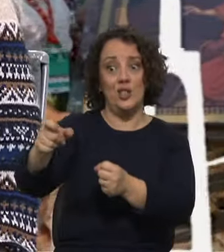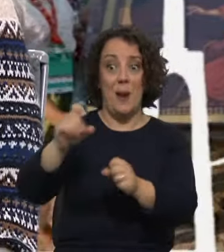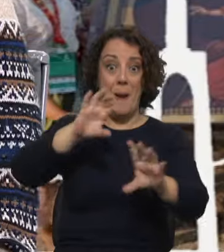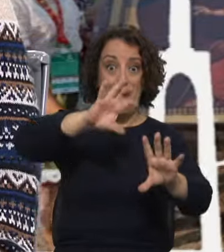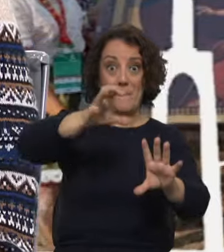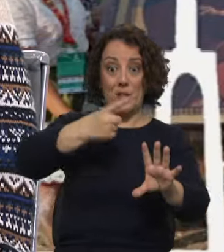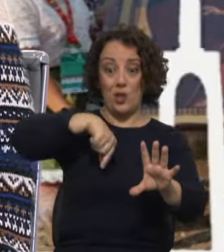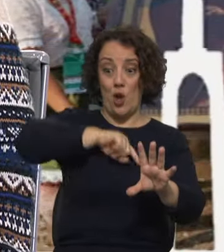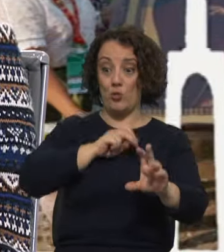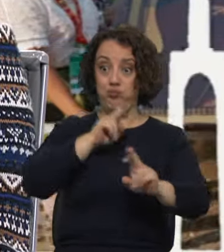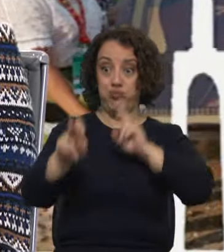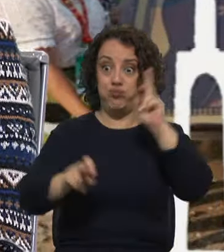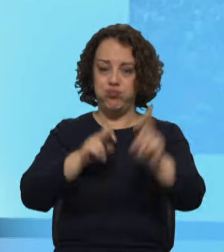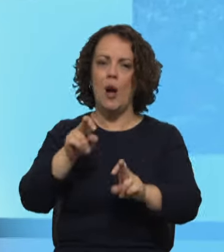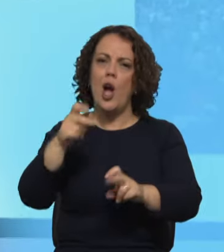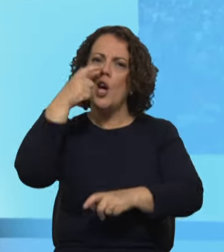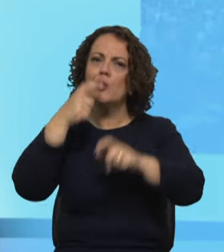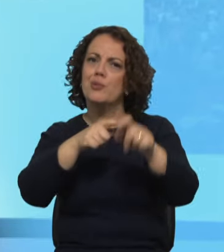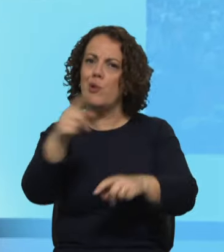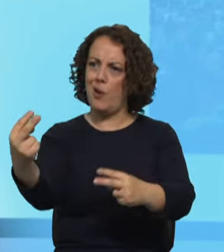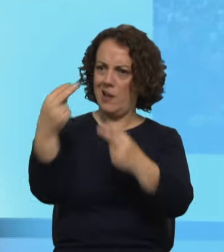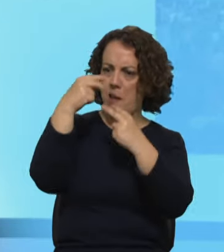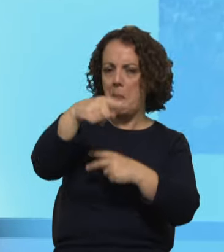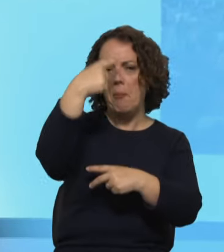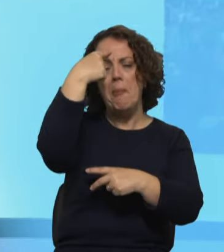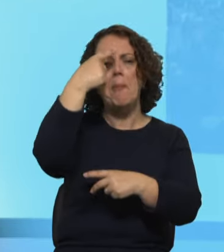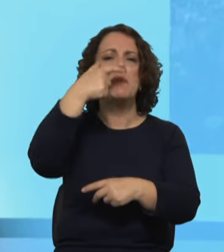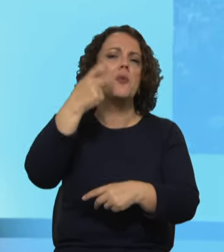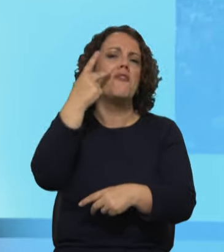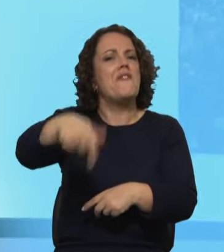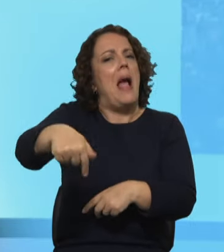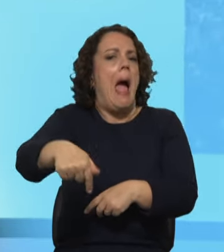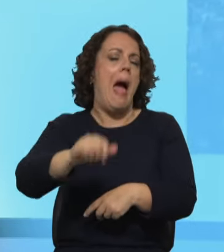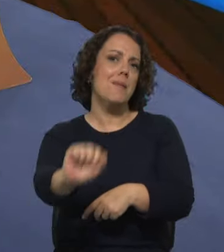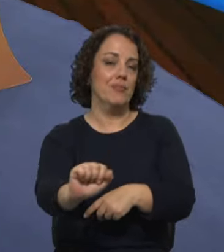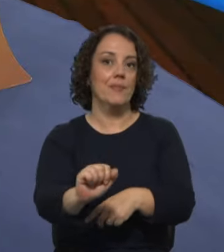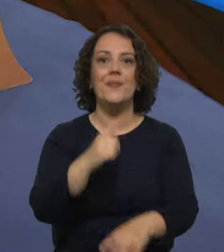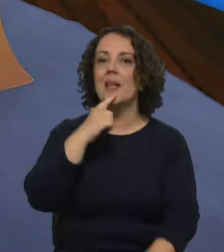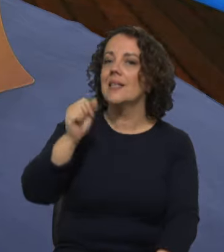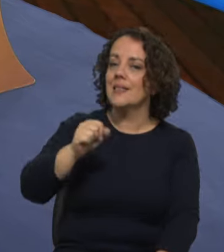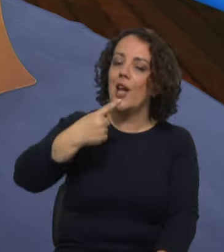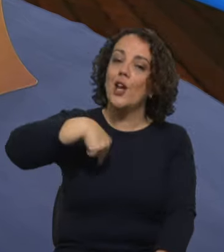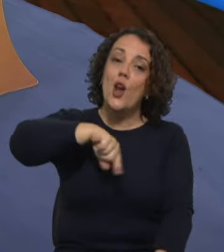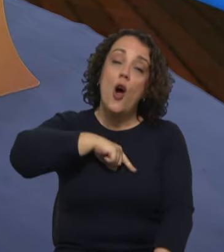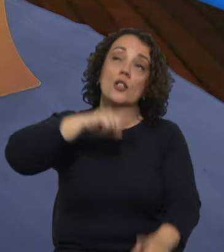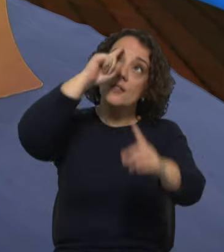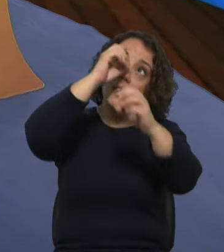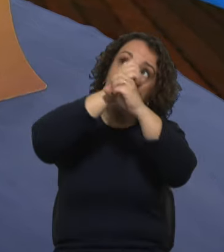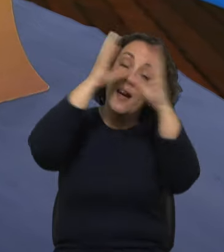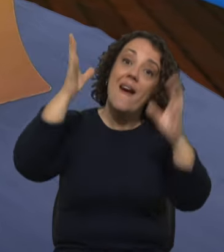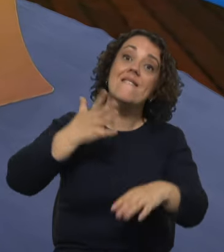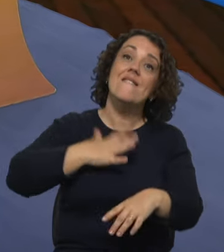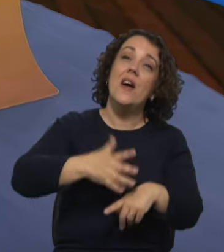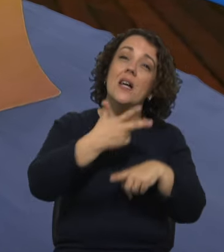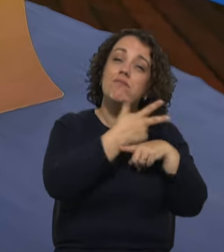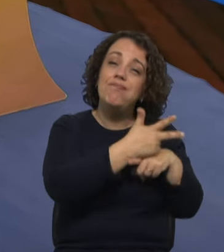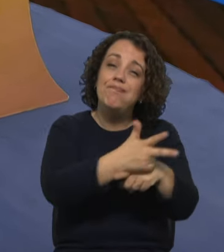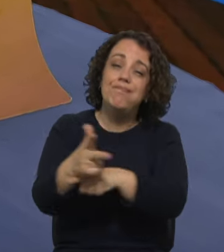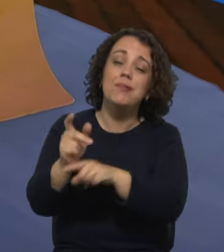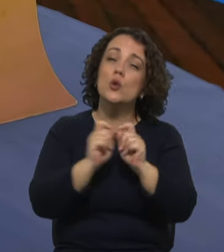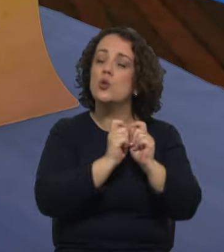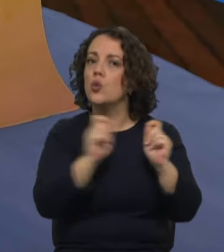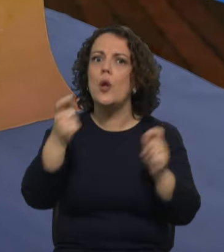é e às vezes também foi confundido dessa forma muitas vezes muitas vezes acho que o nosso sonho videográfico era ter conseguido gravar a quantidade de pessoas que estavam